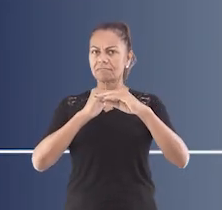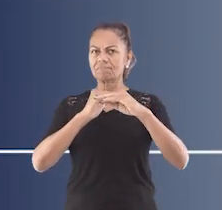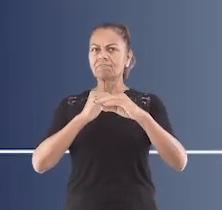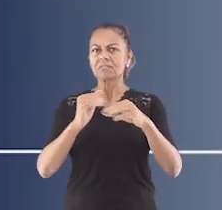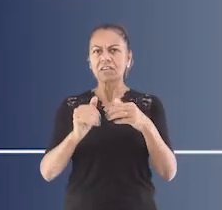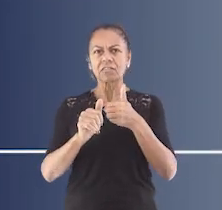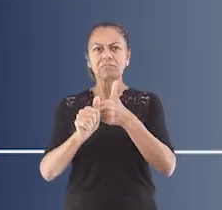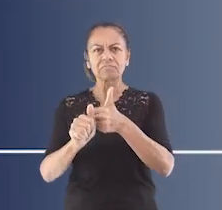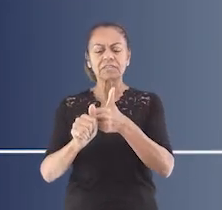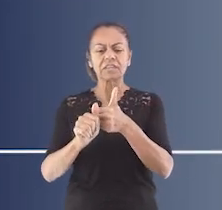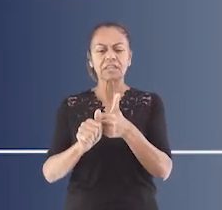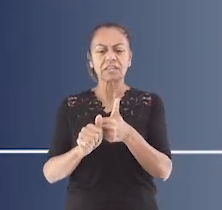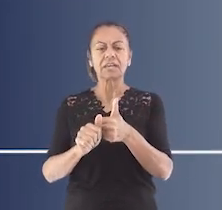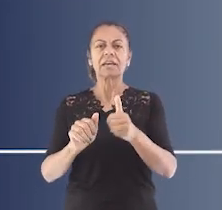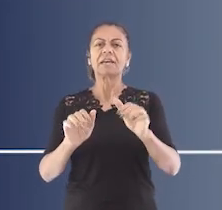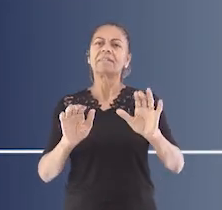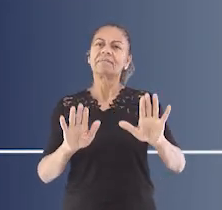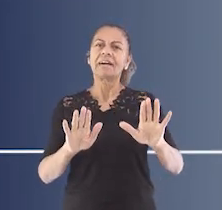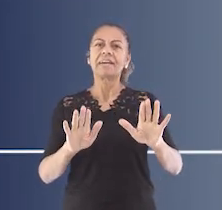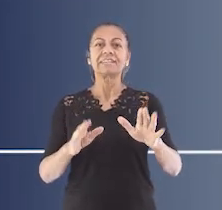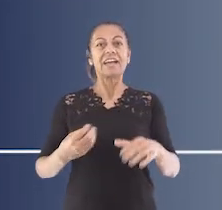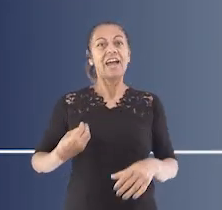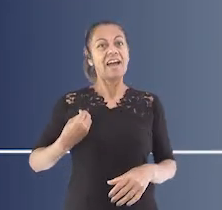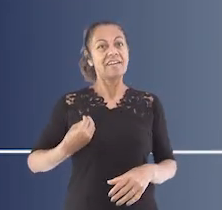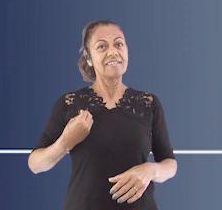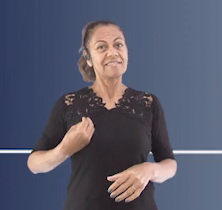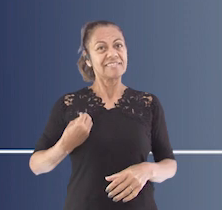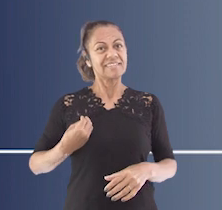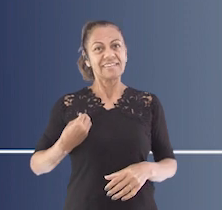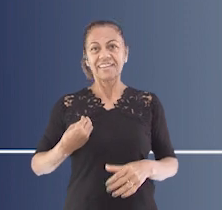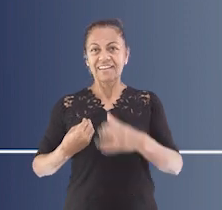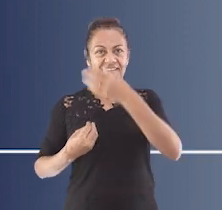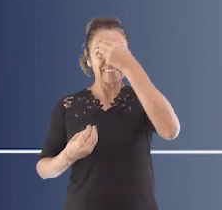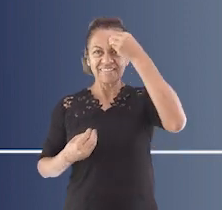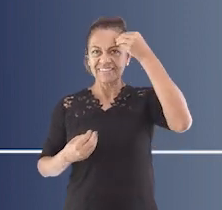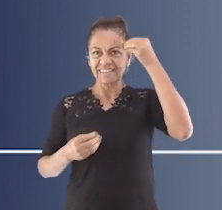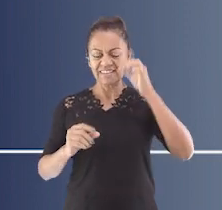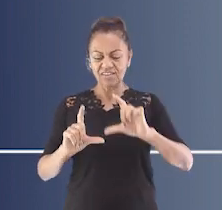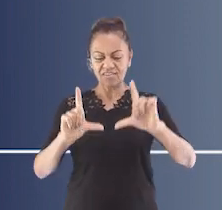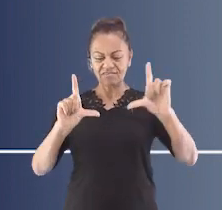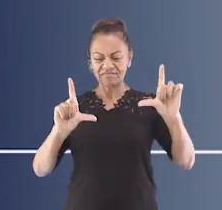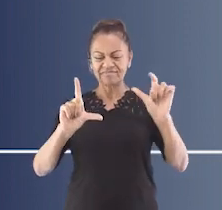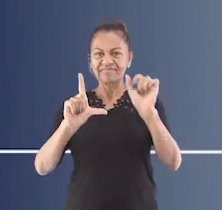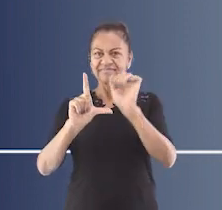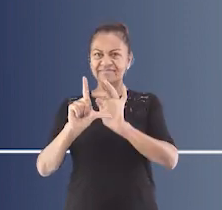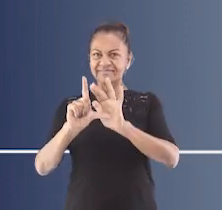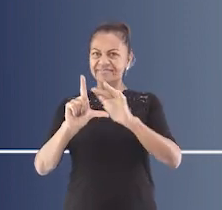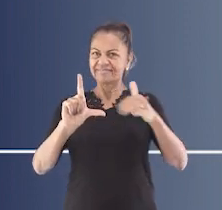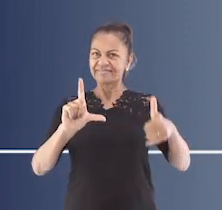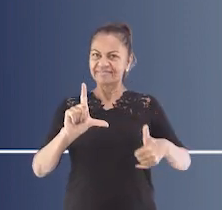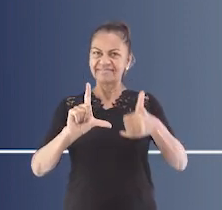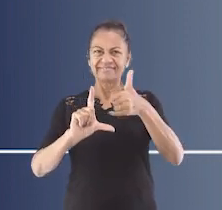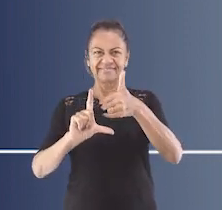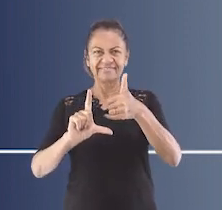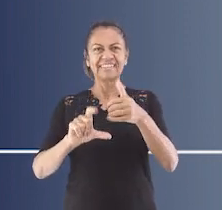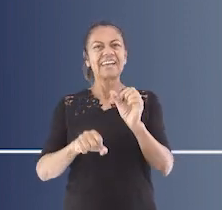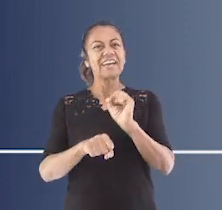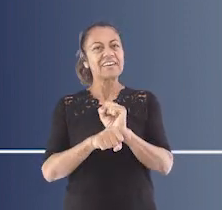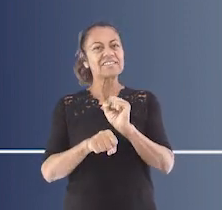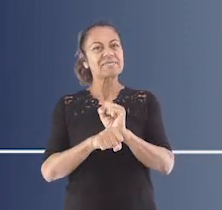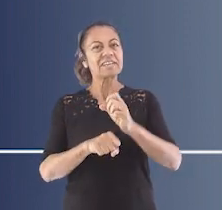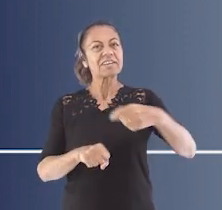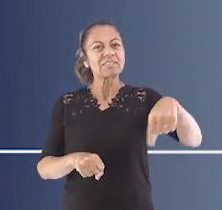E para finalizar, não esqueçam de registrar a sua presença aqui no nosso QR Code, que aparece aqui na